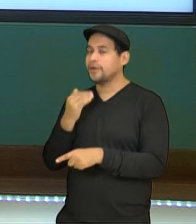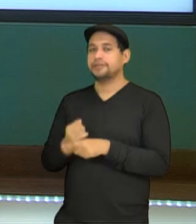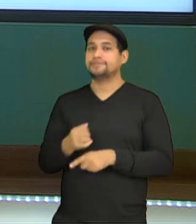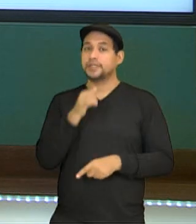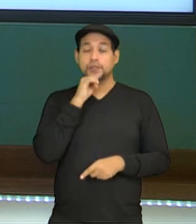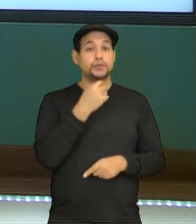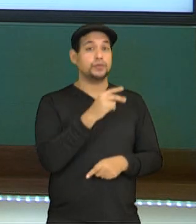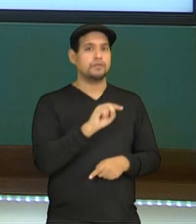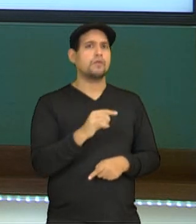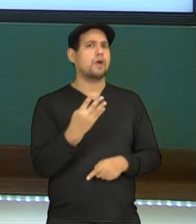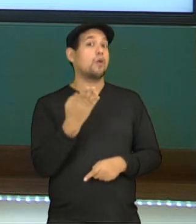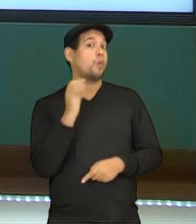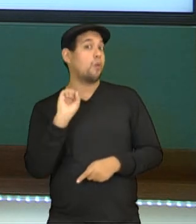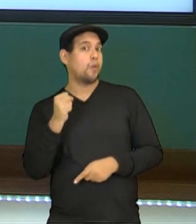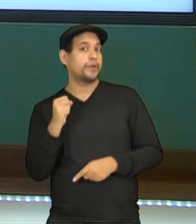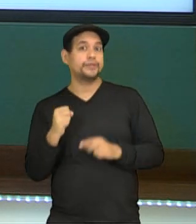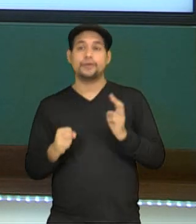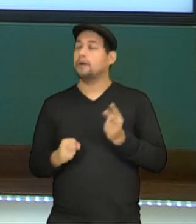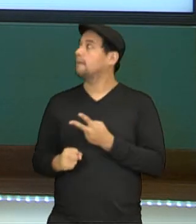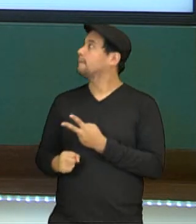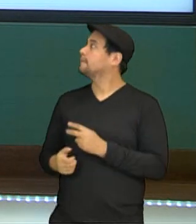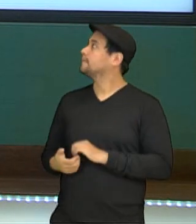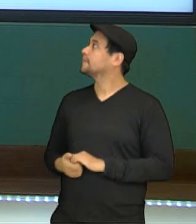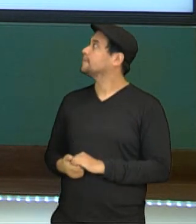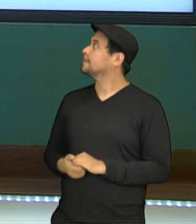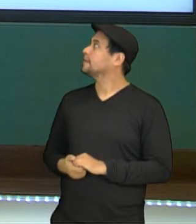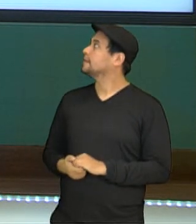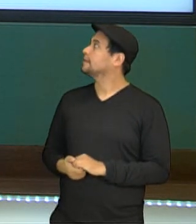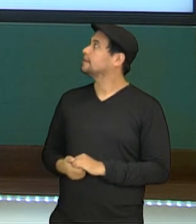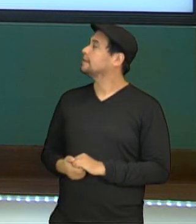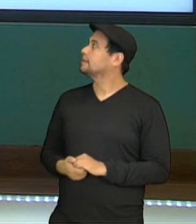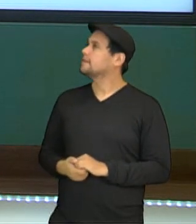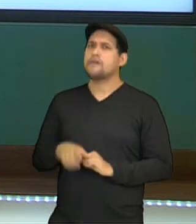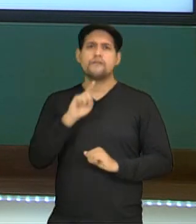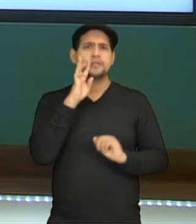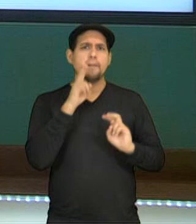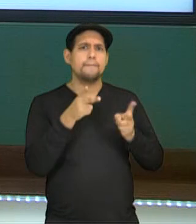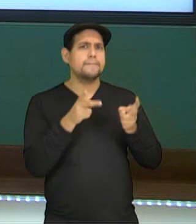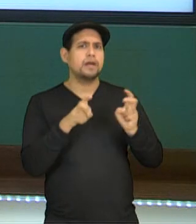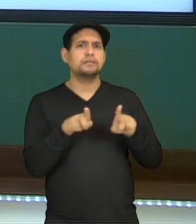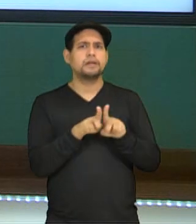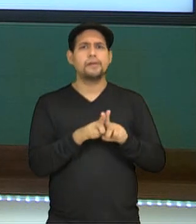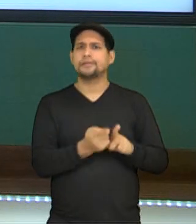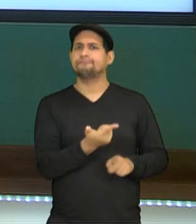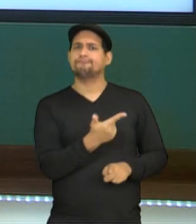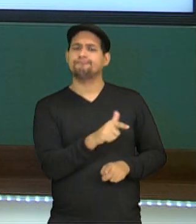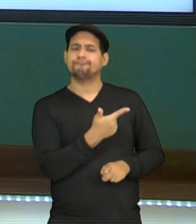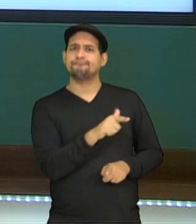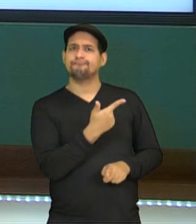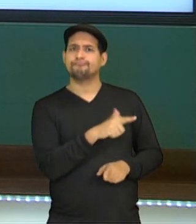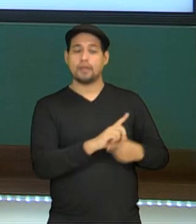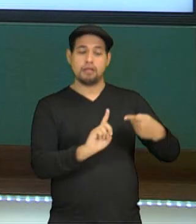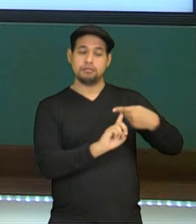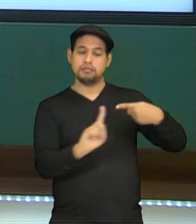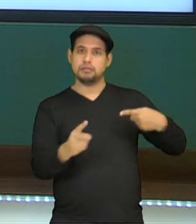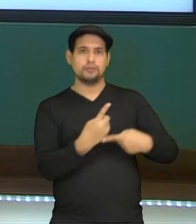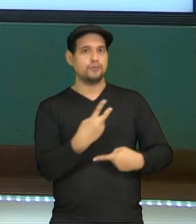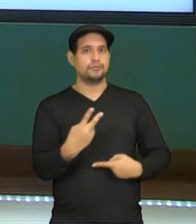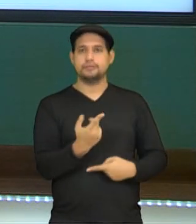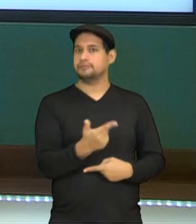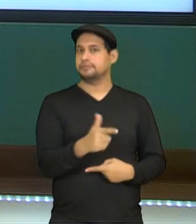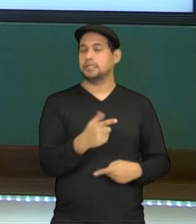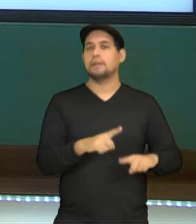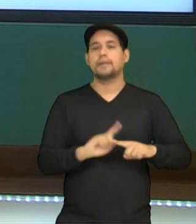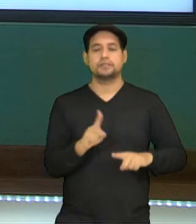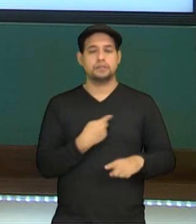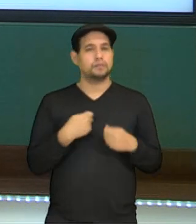2 vezes 4, 8. 2 vezes 6, 12. Perceba que aqui a gente não tem nenhum denominador 12. Então a gente